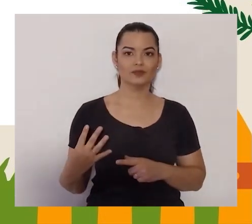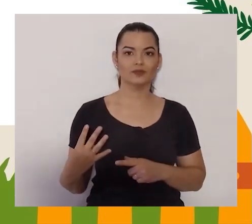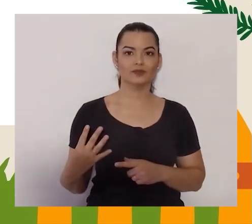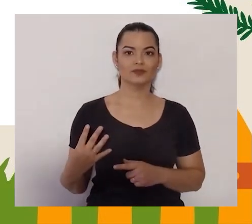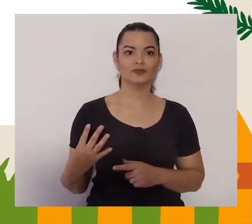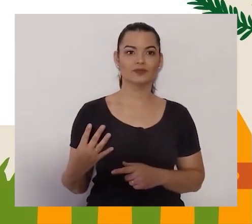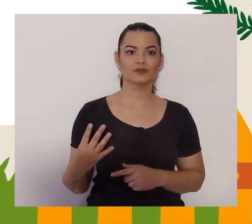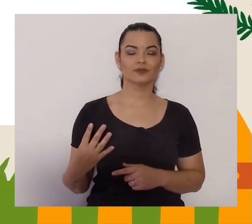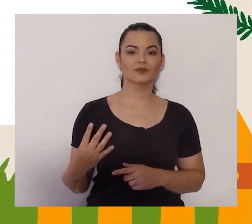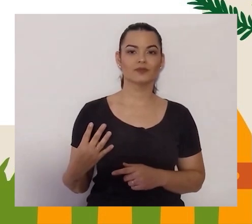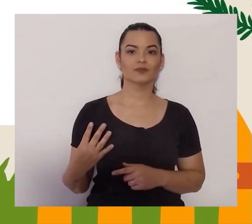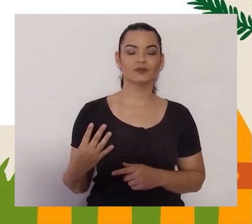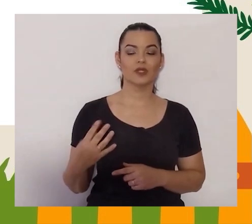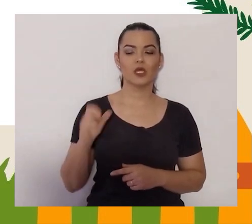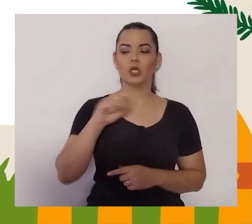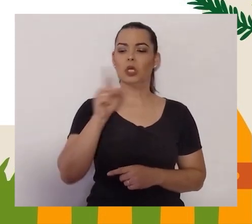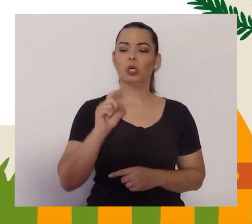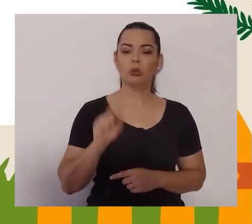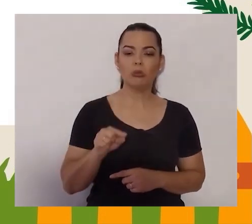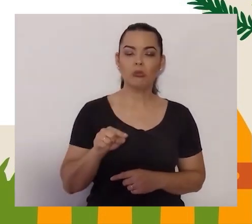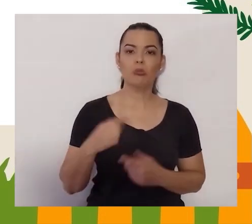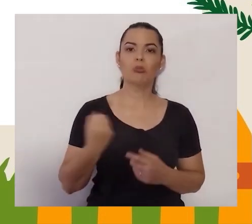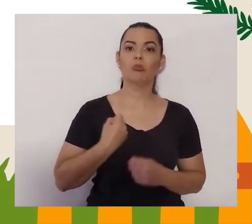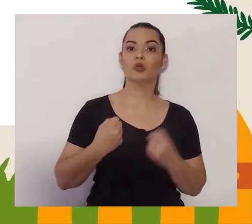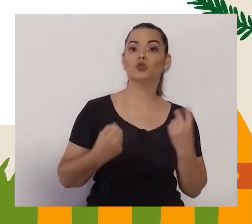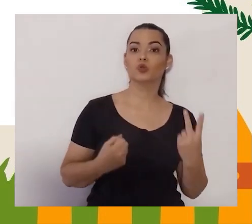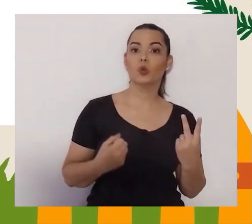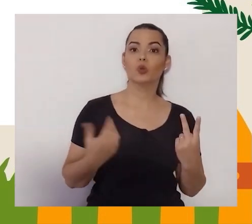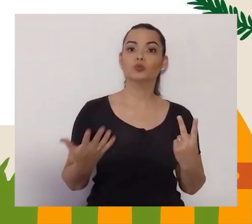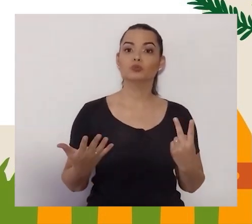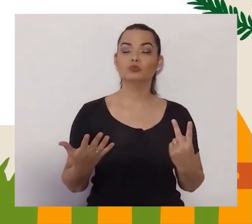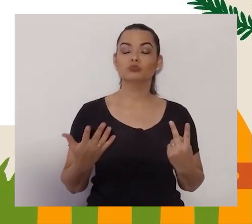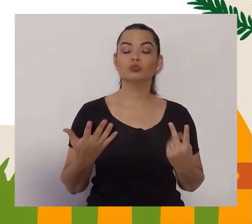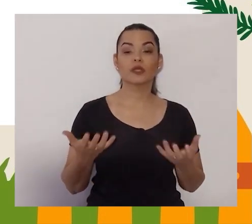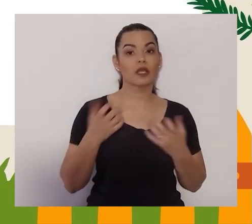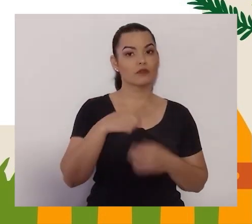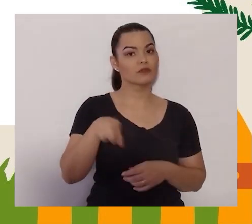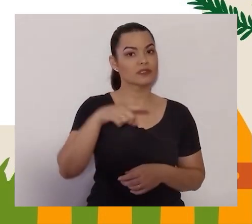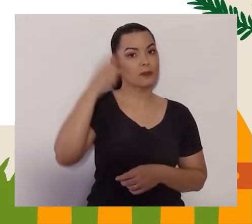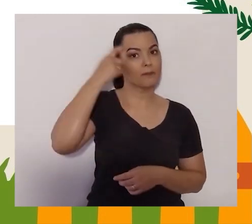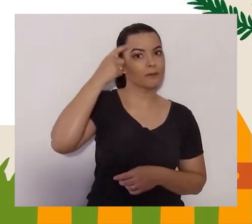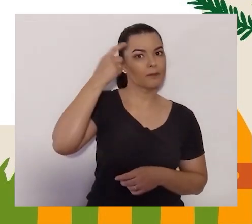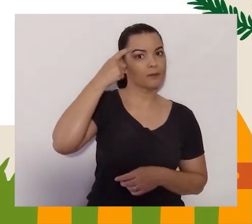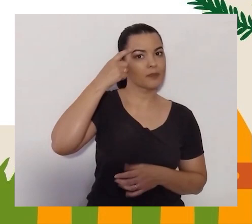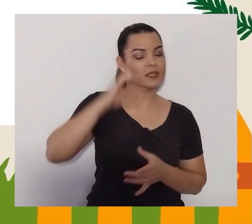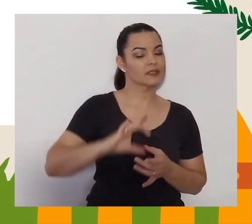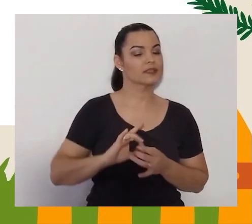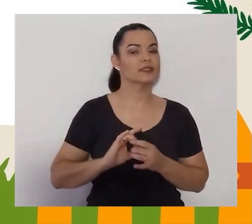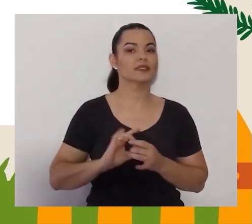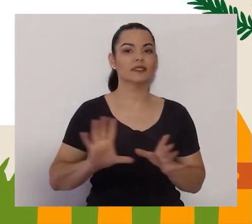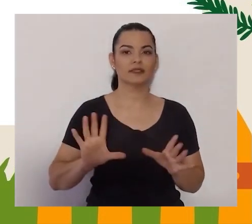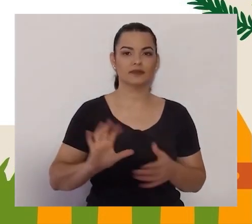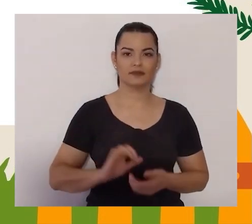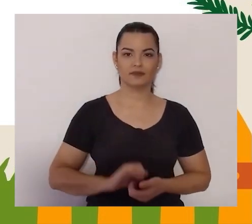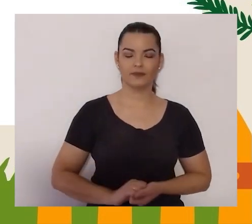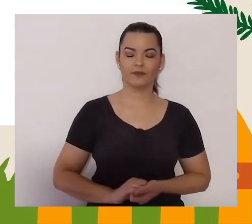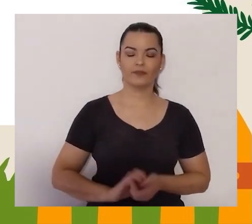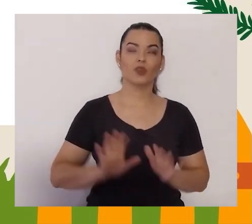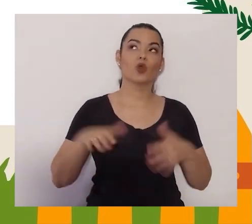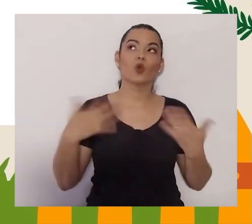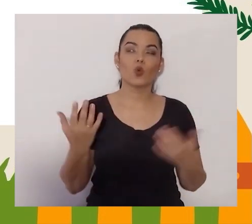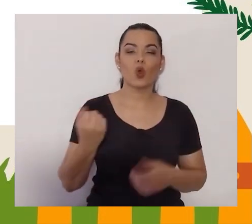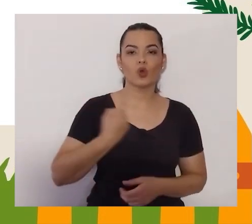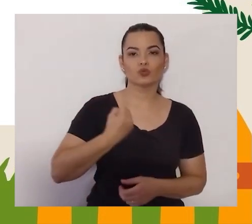subtração, um número escondido e o 2. Eu vou deixar você pensar qual será o número